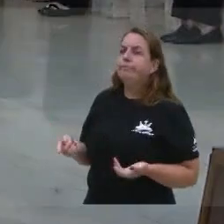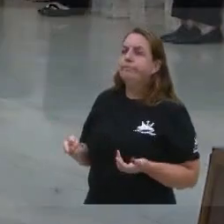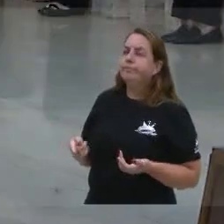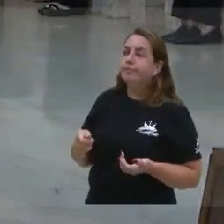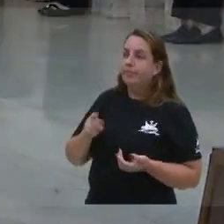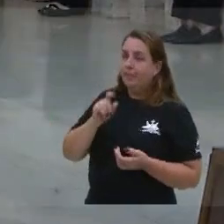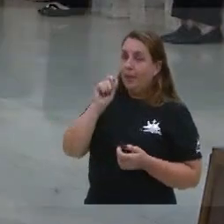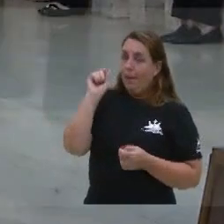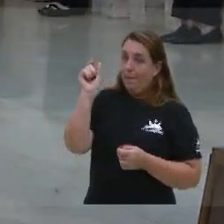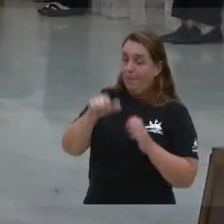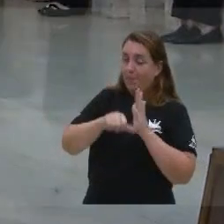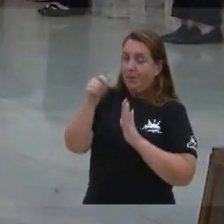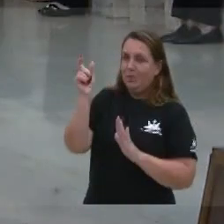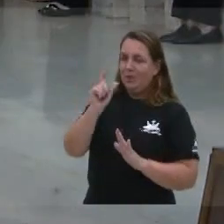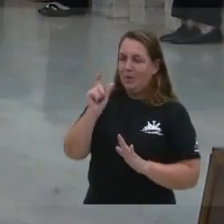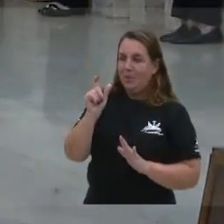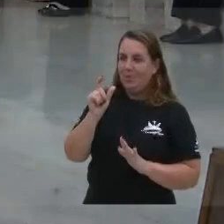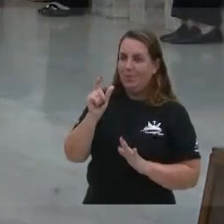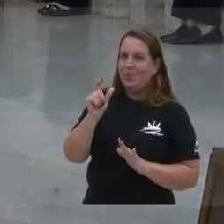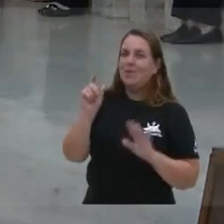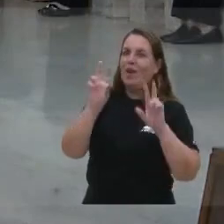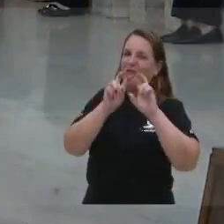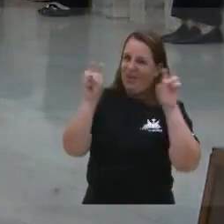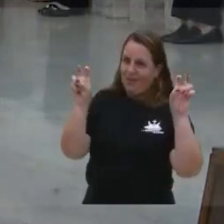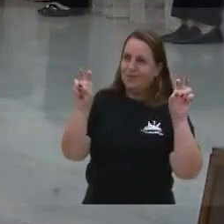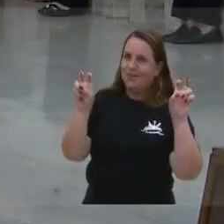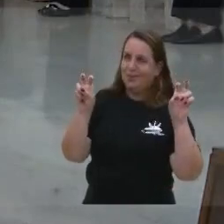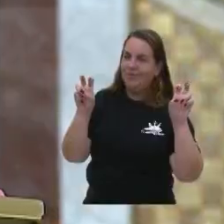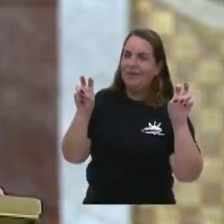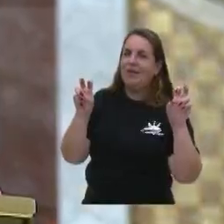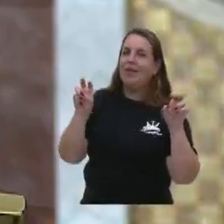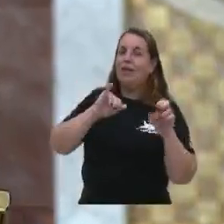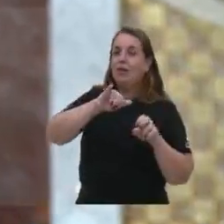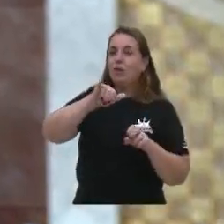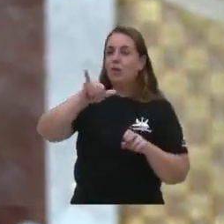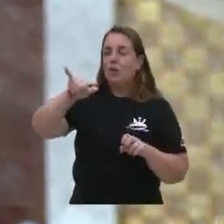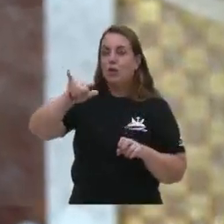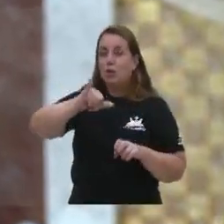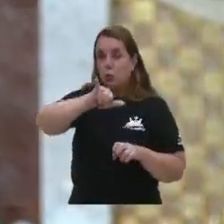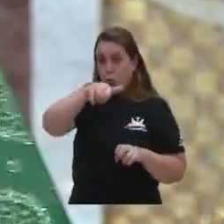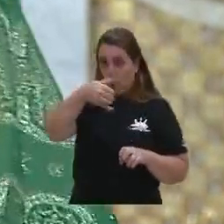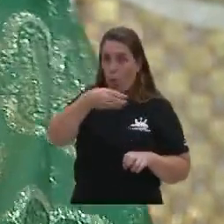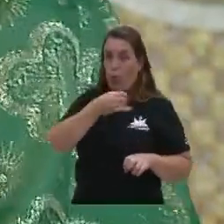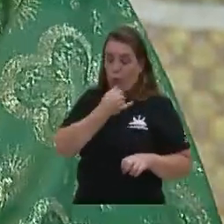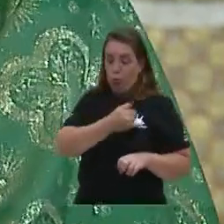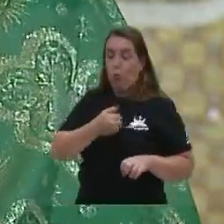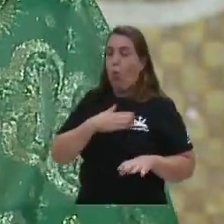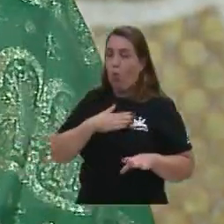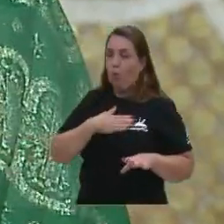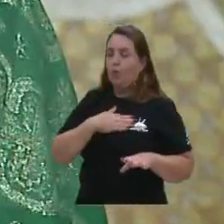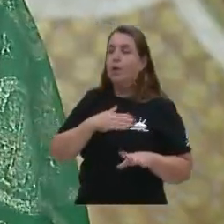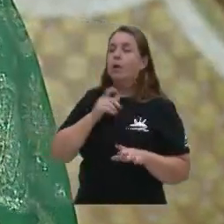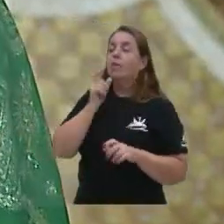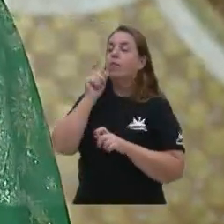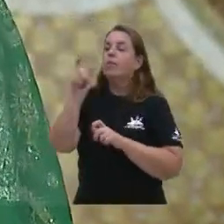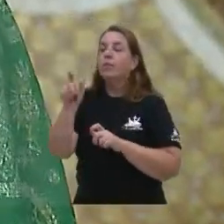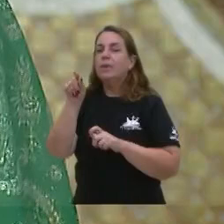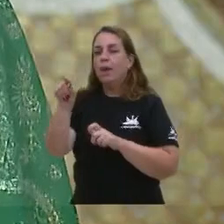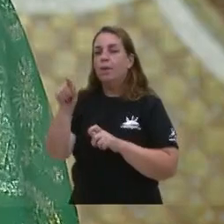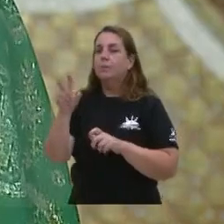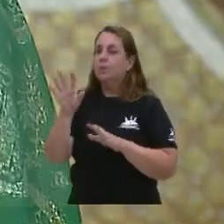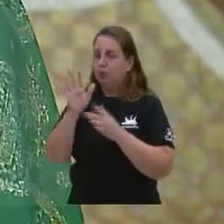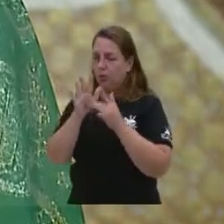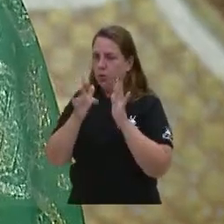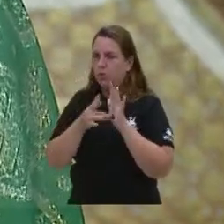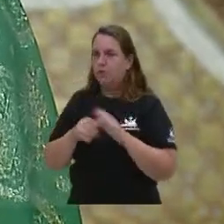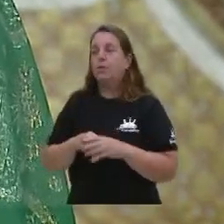a primeira palavra, primeira frase que João Batista, João Evangelista, põe na boca de Jesus: